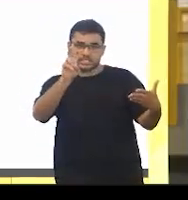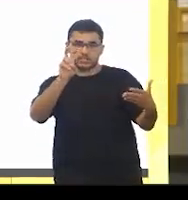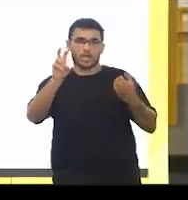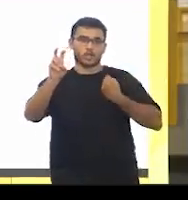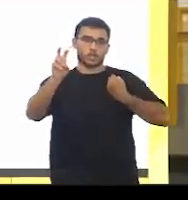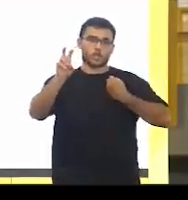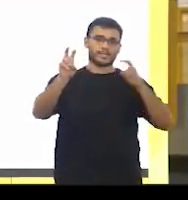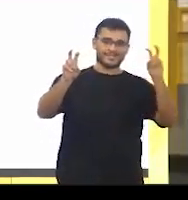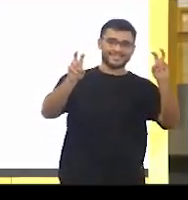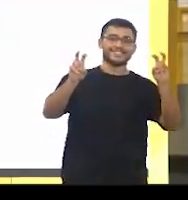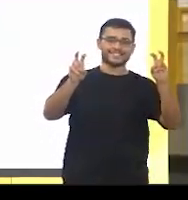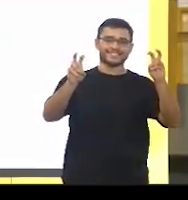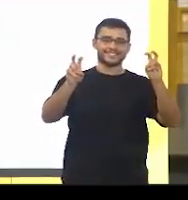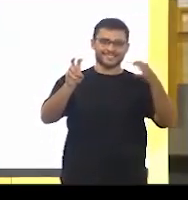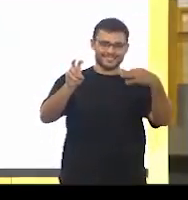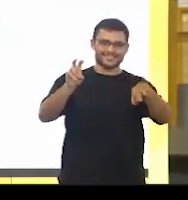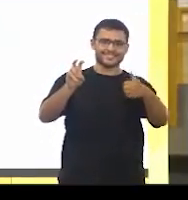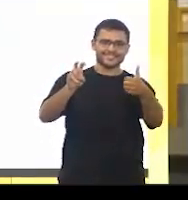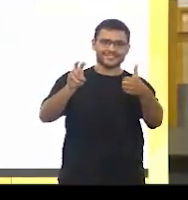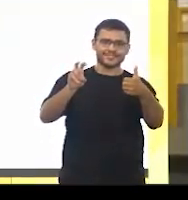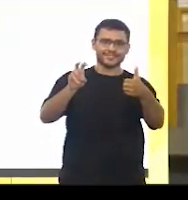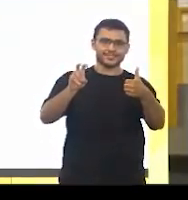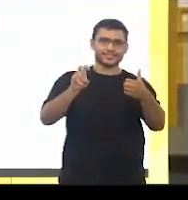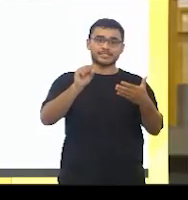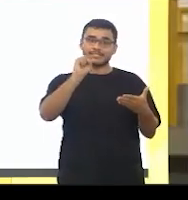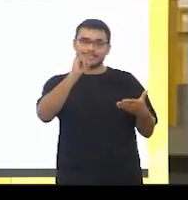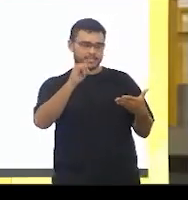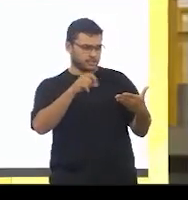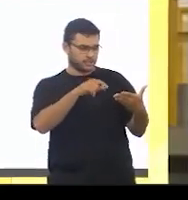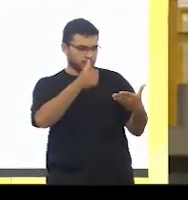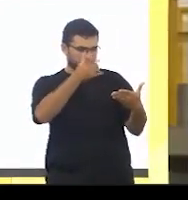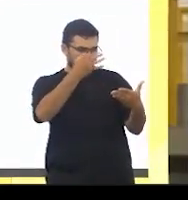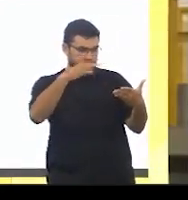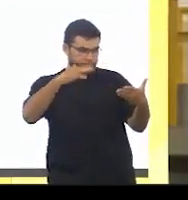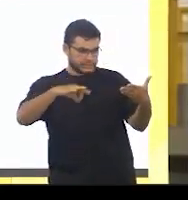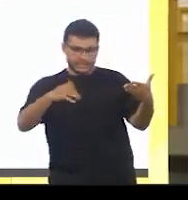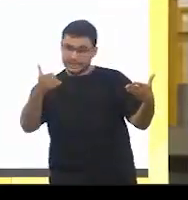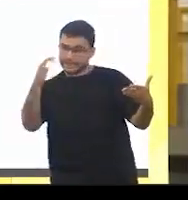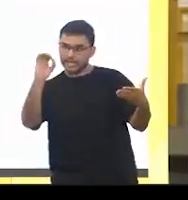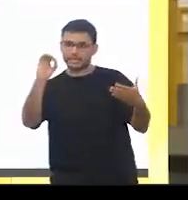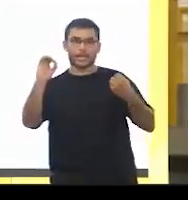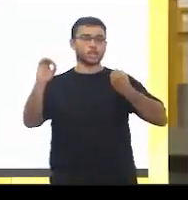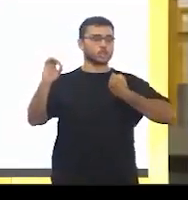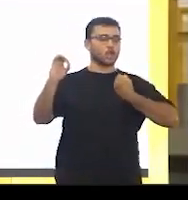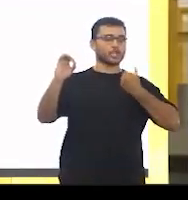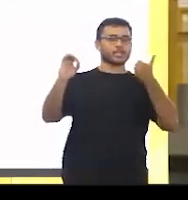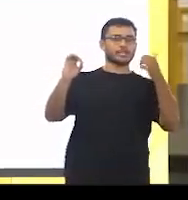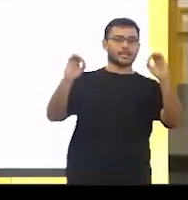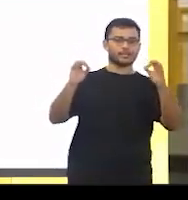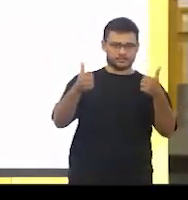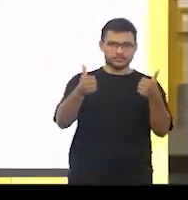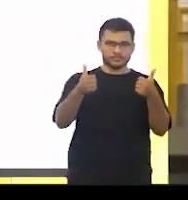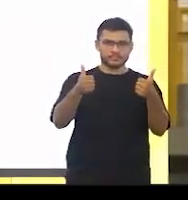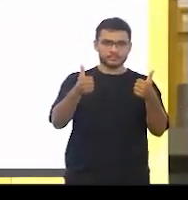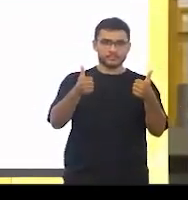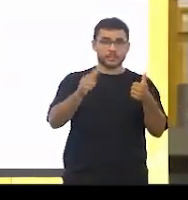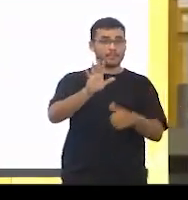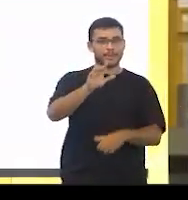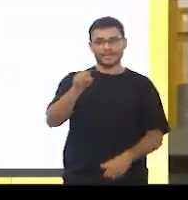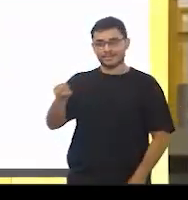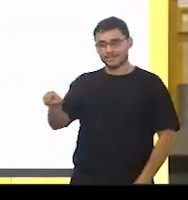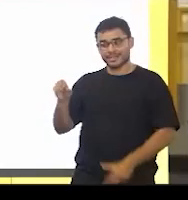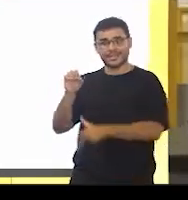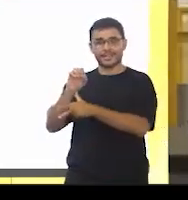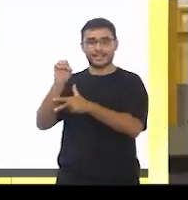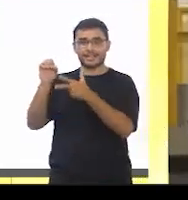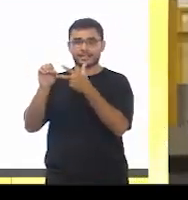de resposta ao item, que eu acredito que os professores de matemática, professor Sam Praciano, professor Fábio, vão falar melhor. E aí eu vou lembrar vocês